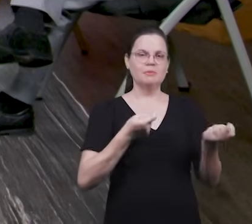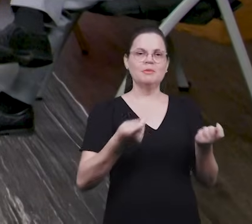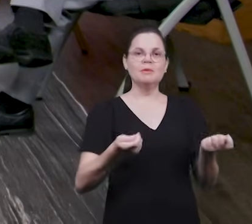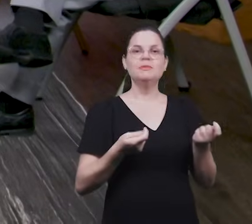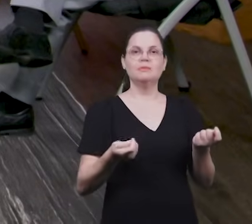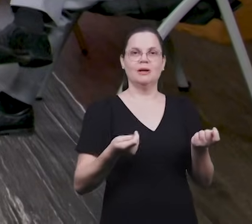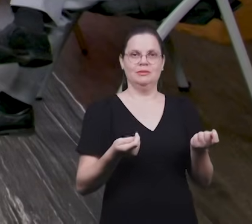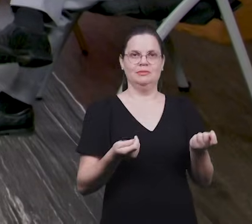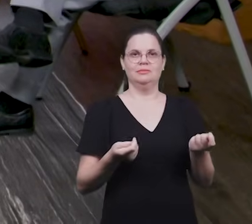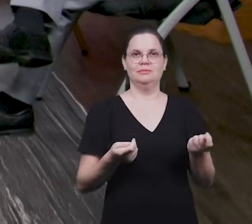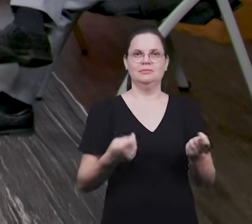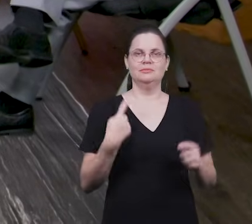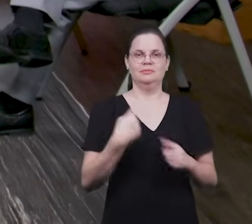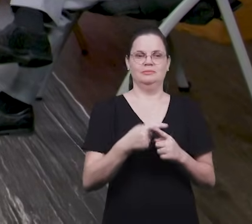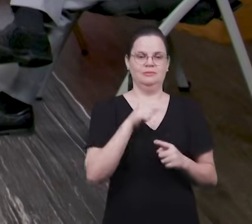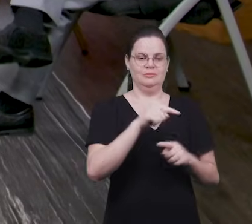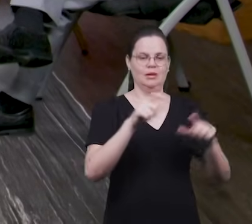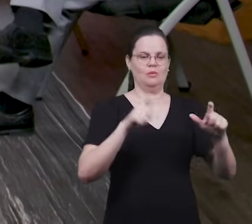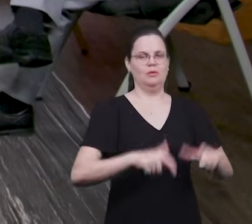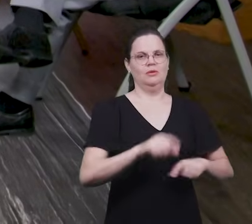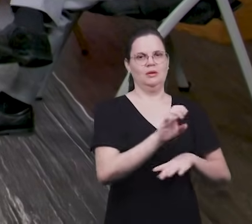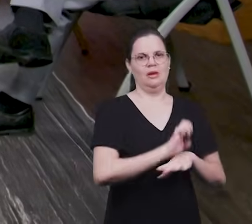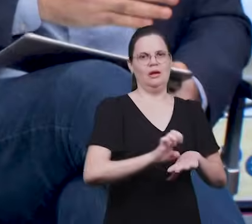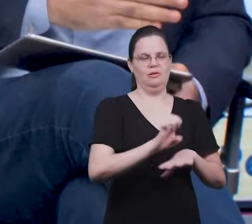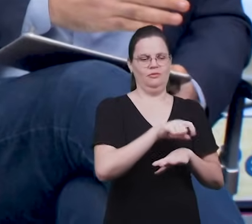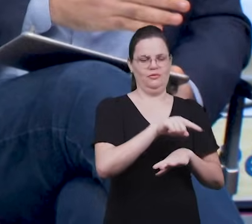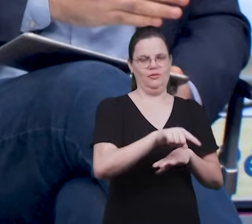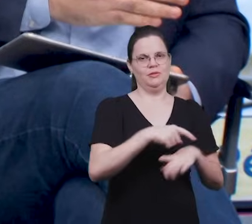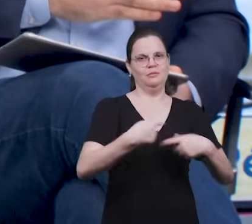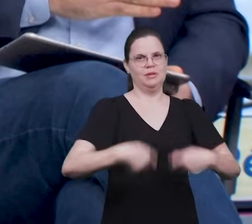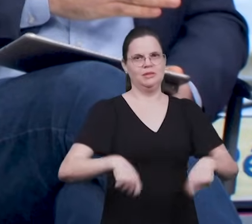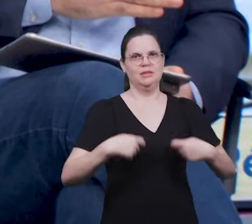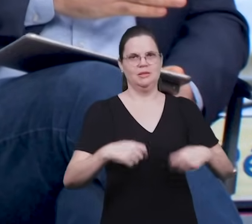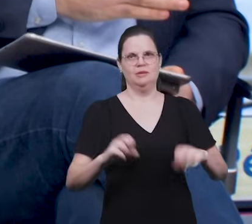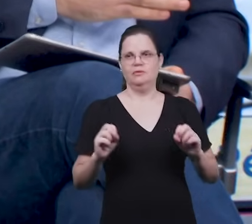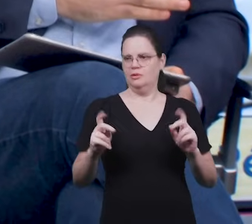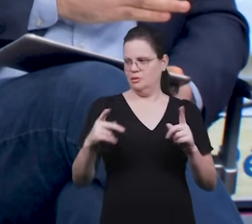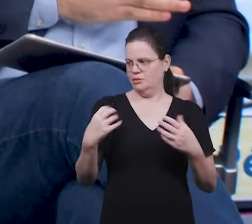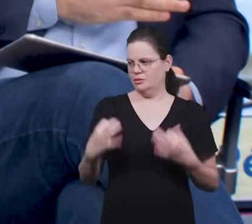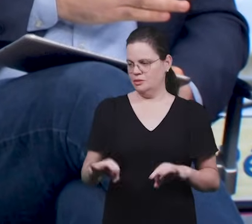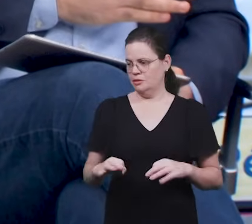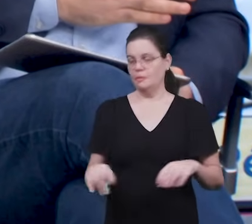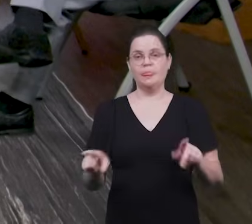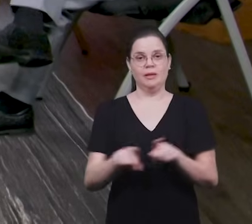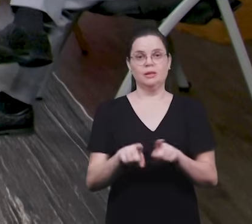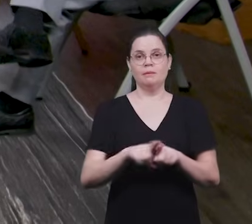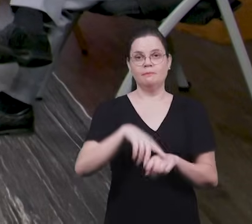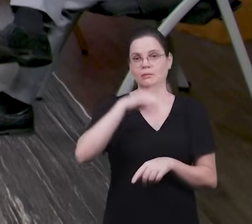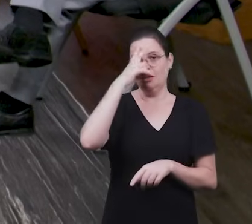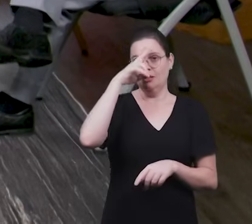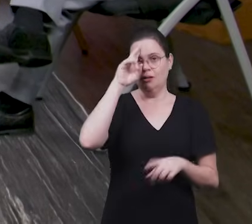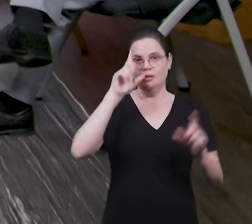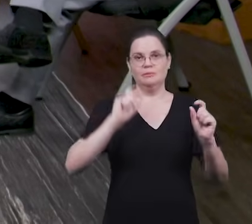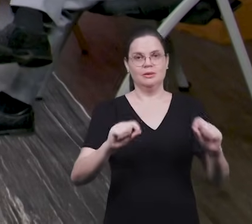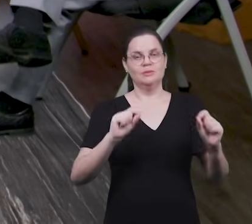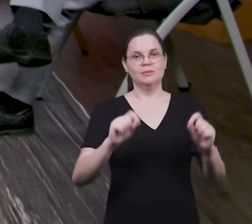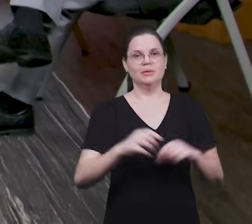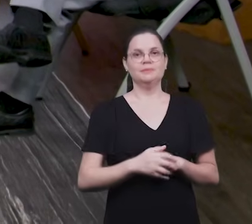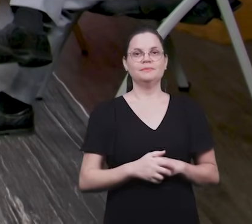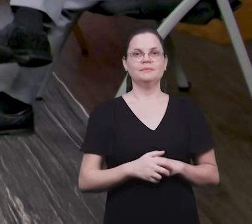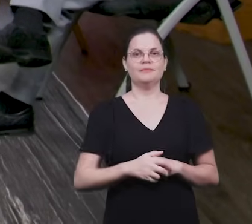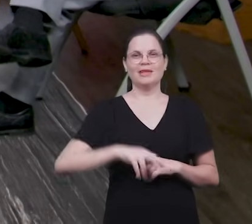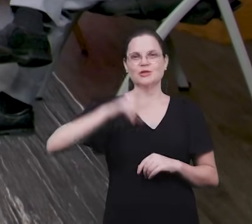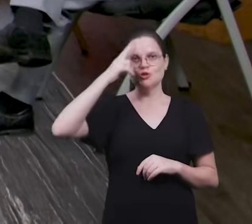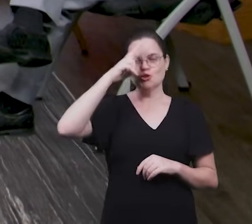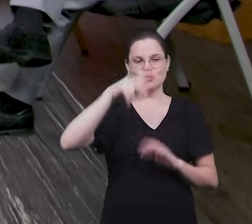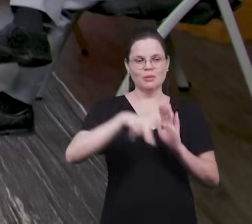que a igreja de Éfeso, que é a carta da igreja de Éfeso ao que se refere, certo? Isso mesmo? Lembrando que a história, o histórico